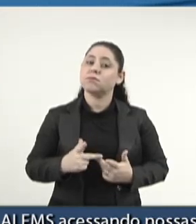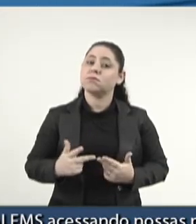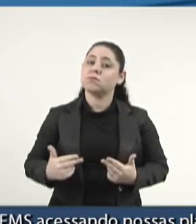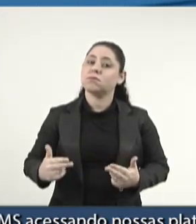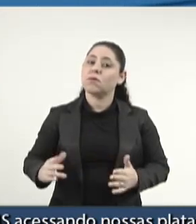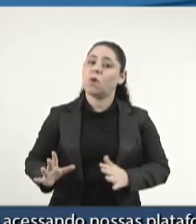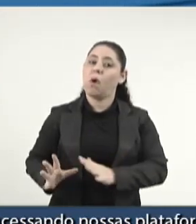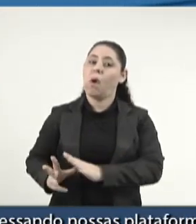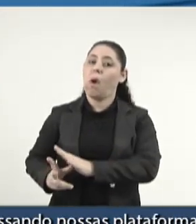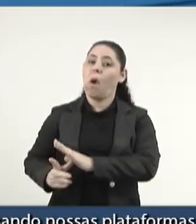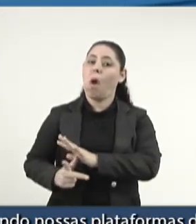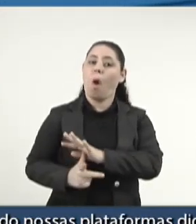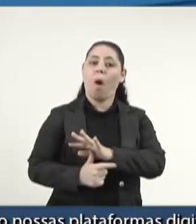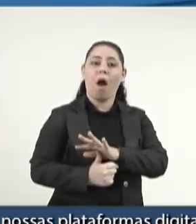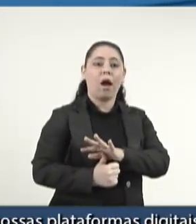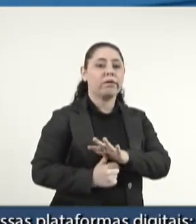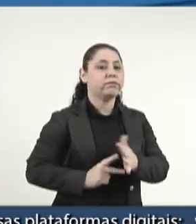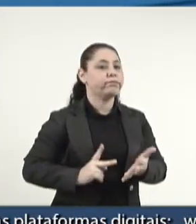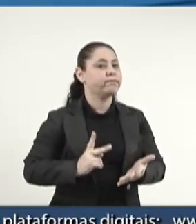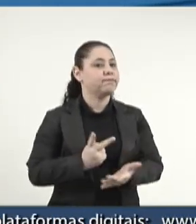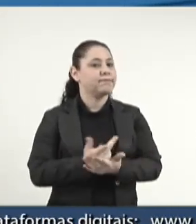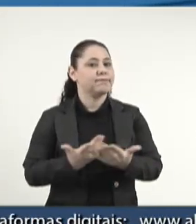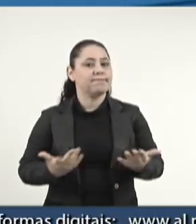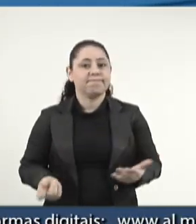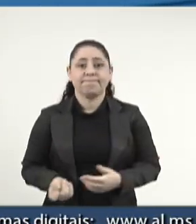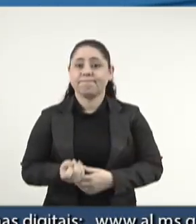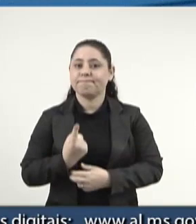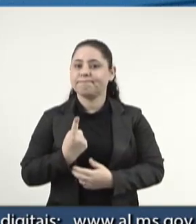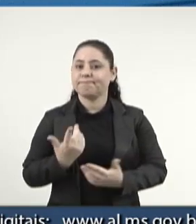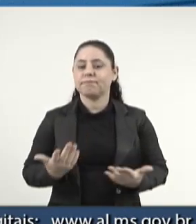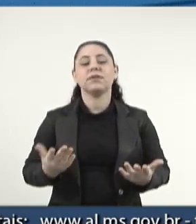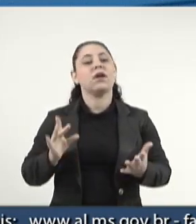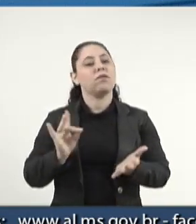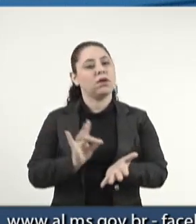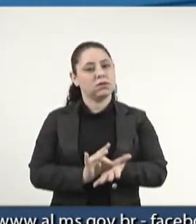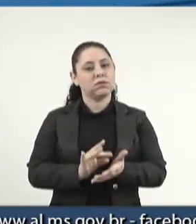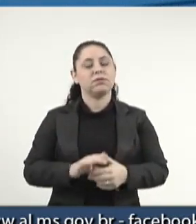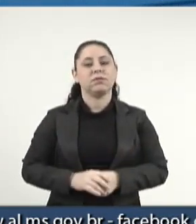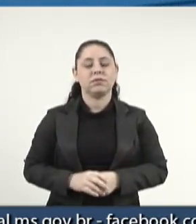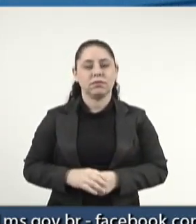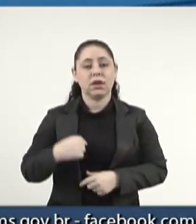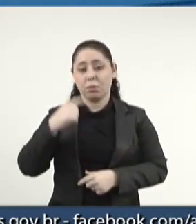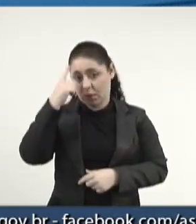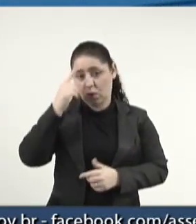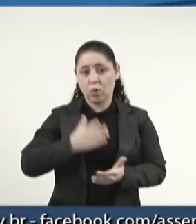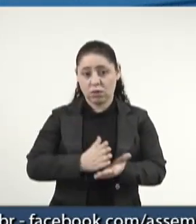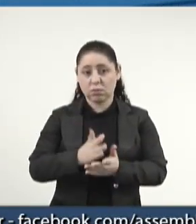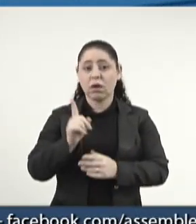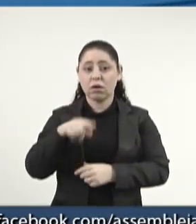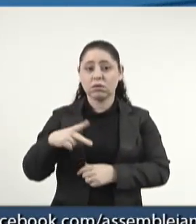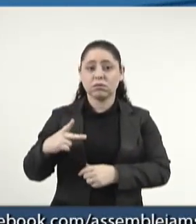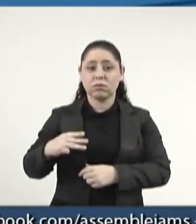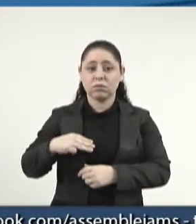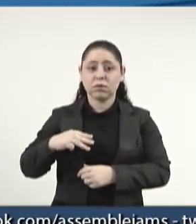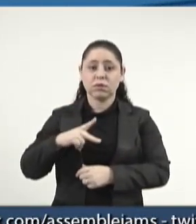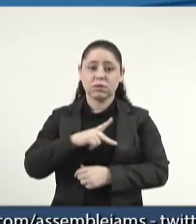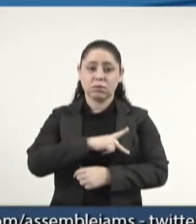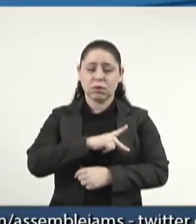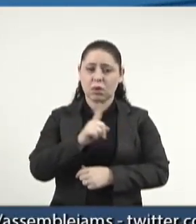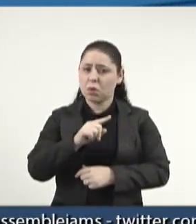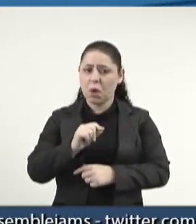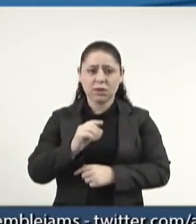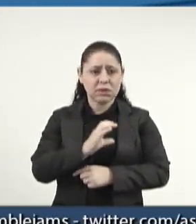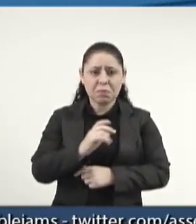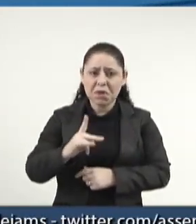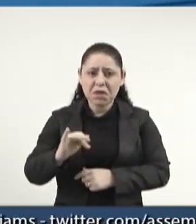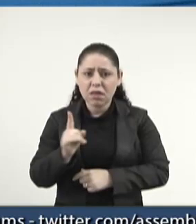no que Vossa Excelência está falando. Se isso aí for procedente, for verdadeiro, acho que o caminho é aqui, nem a CPI,